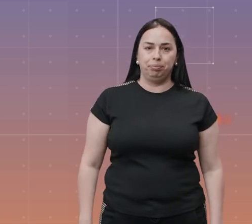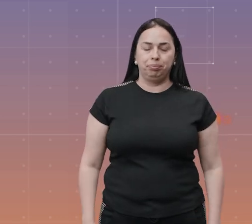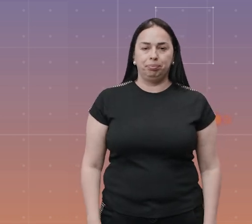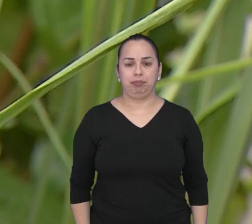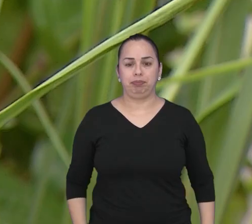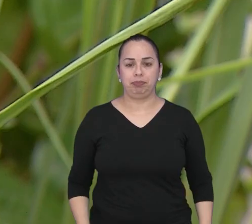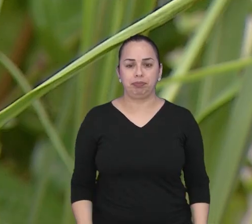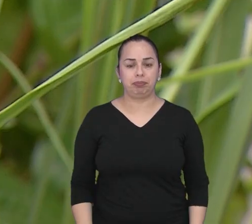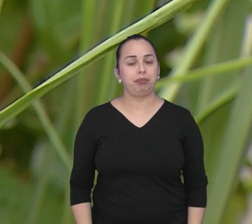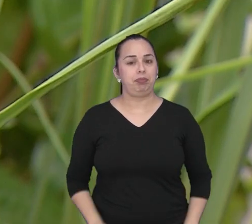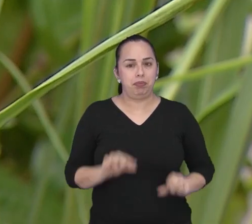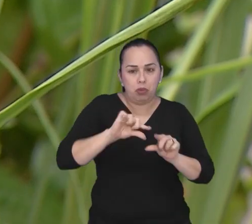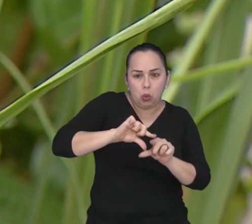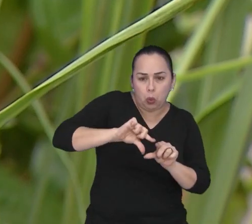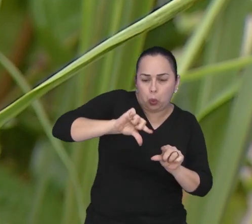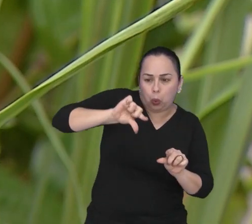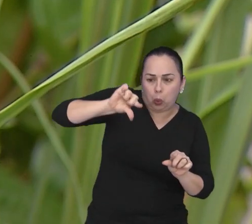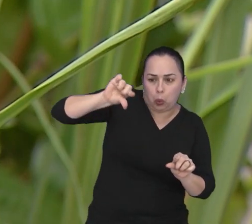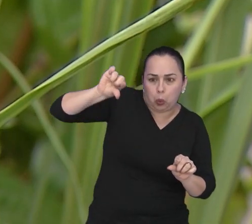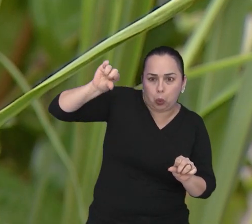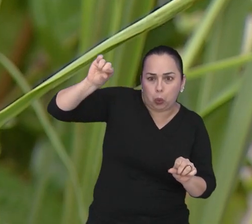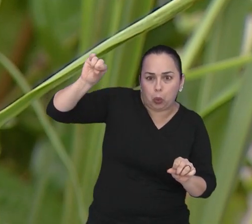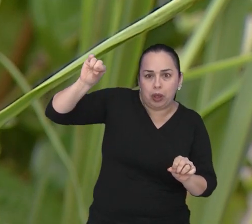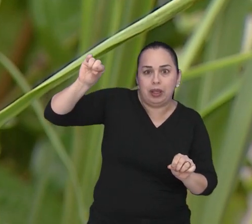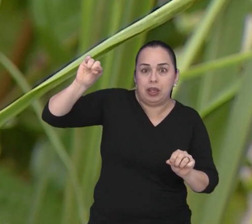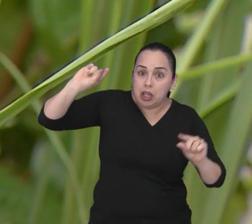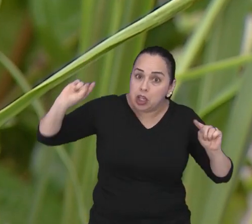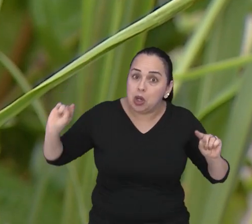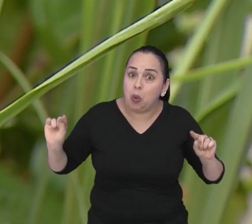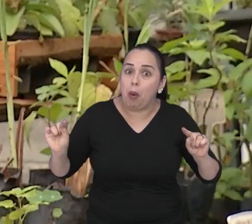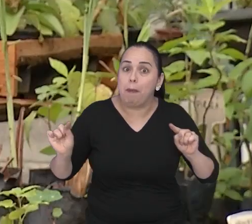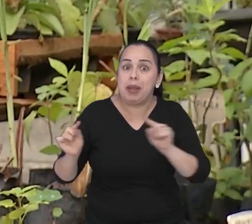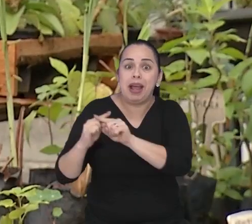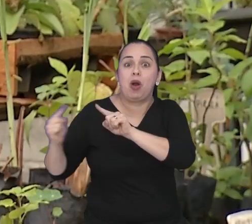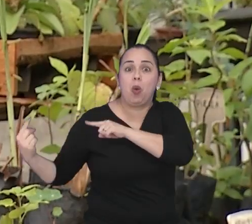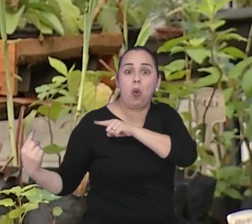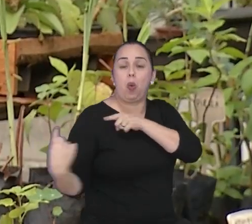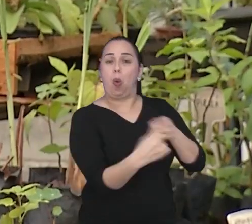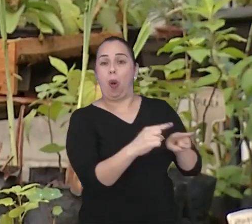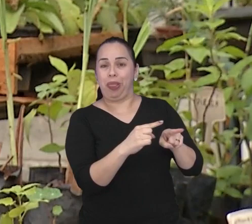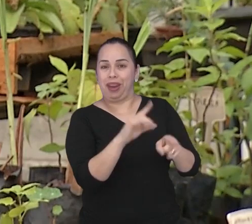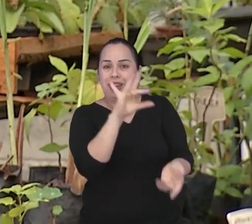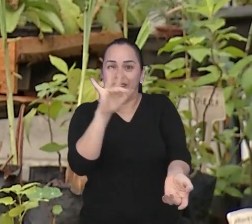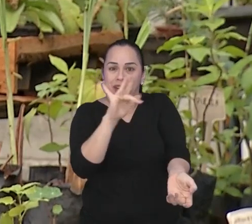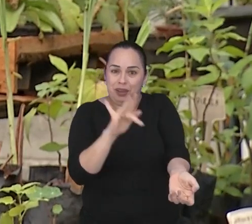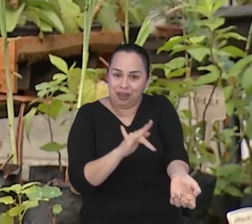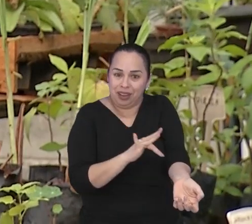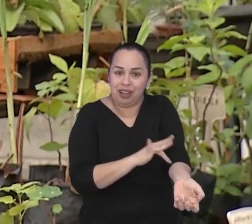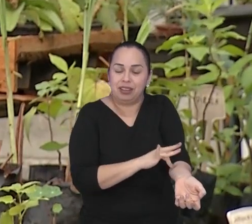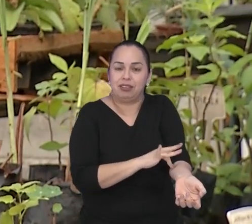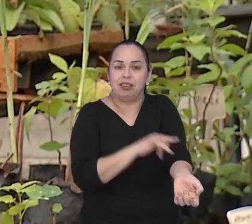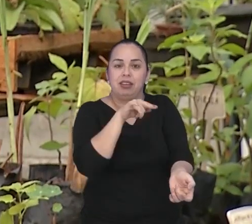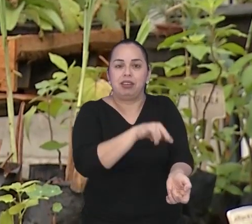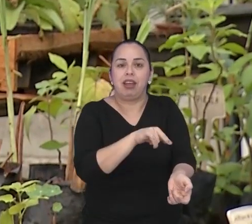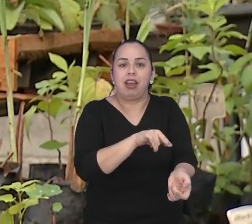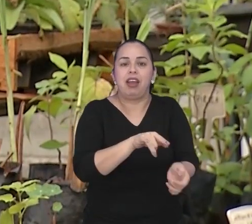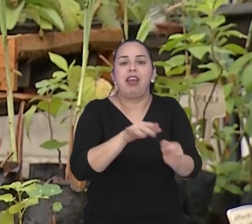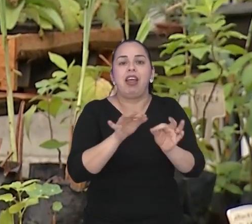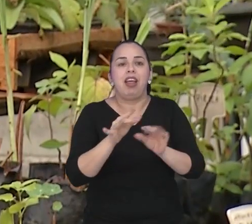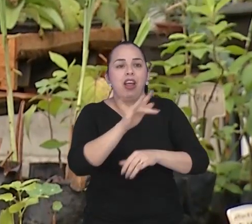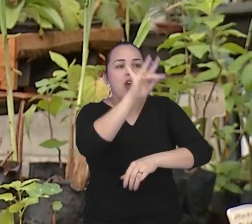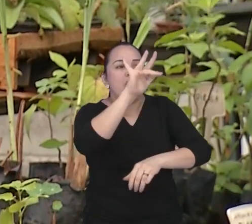dengue. A citronela é considerada por muitos uma aliada na composição de repelentes que ajudam a